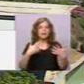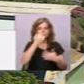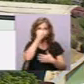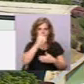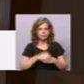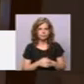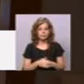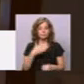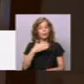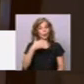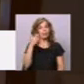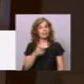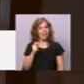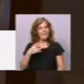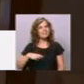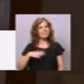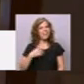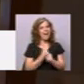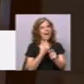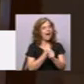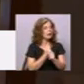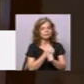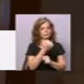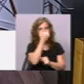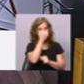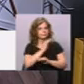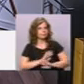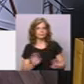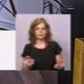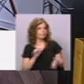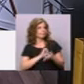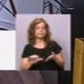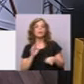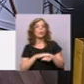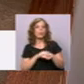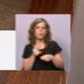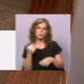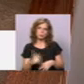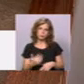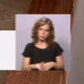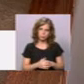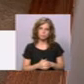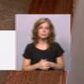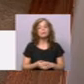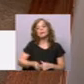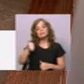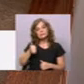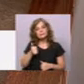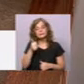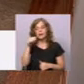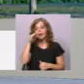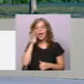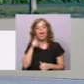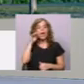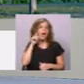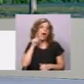dos que decidem avançar para a compra desiste por causa do preço. A situação é idêntica no arrendamento. Oferta e procura estão desajustadas.